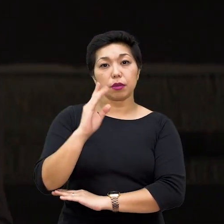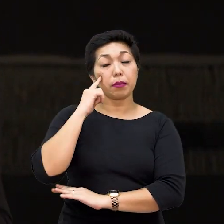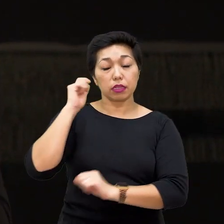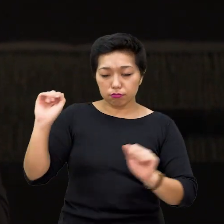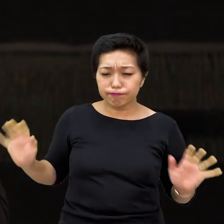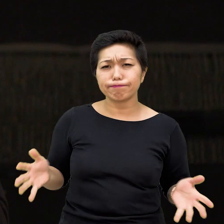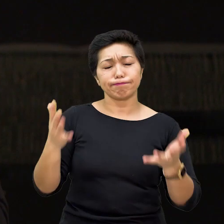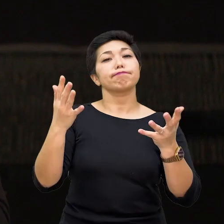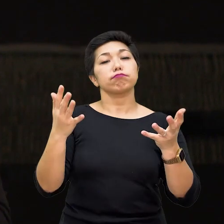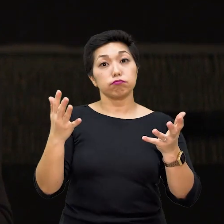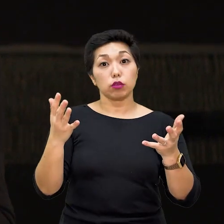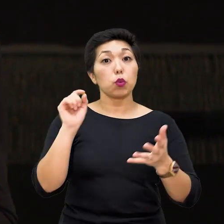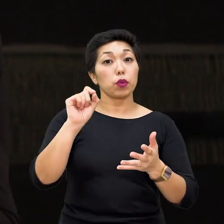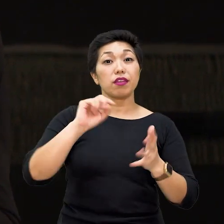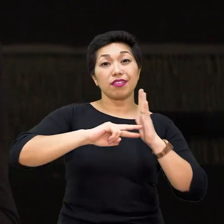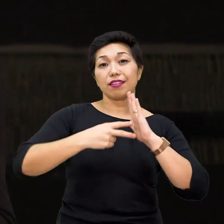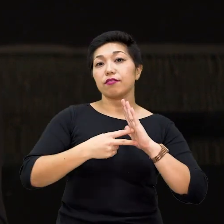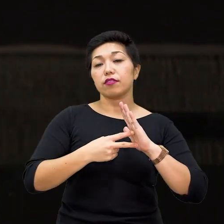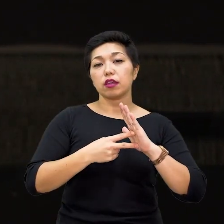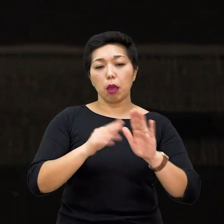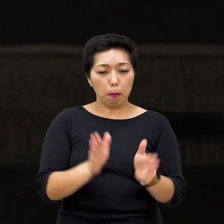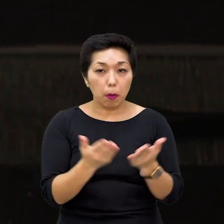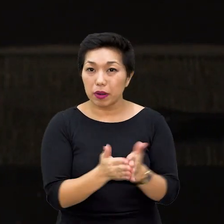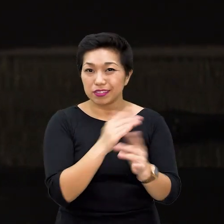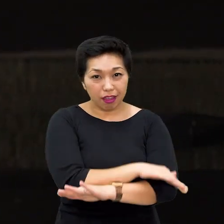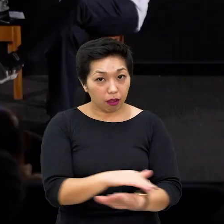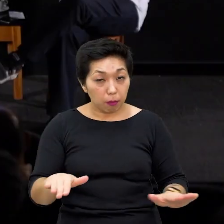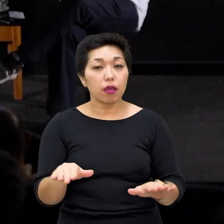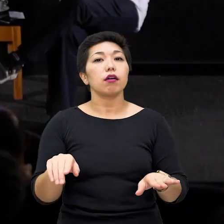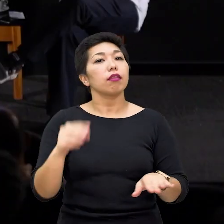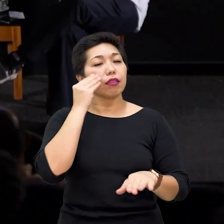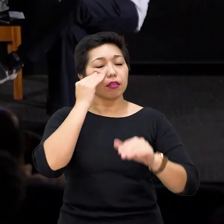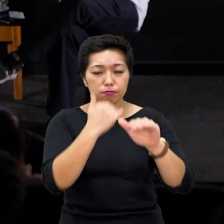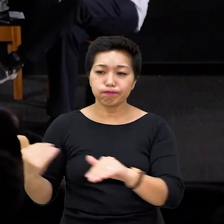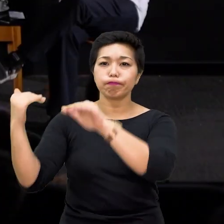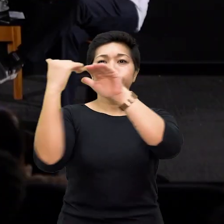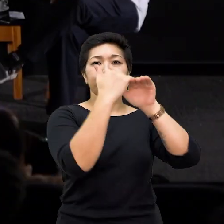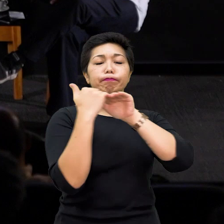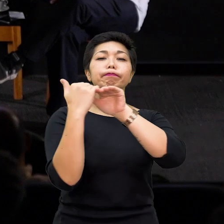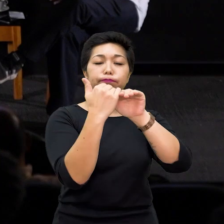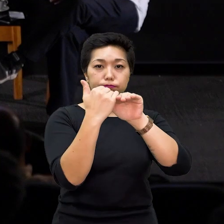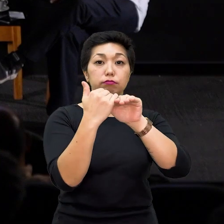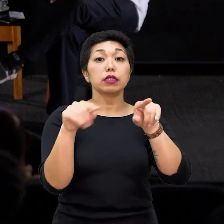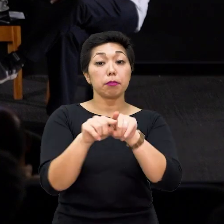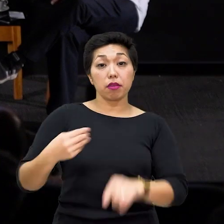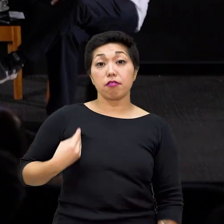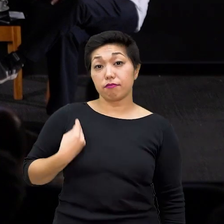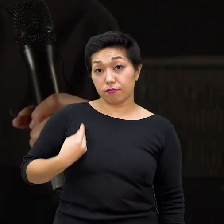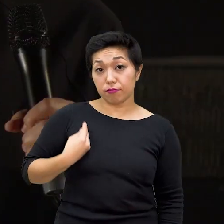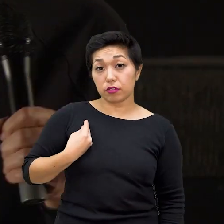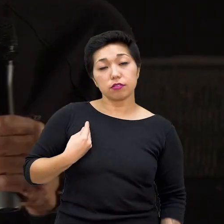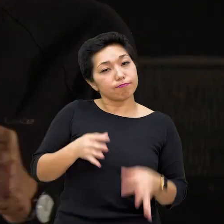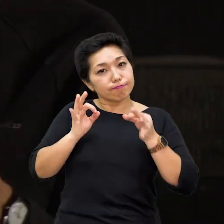promover o desenvolvimento, erradicar a pobreza, promover maior igualdade e condições de vida